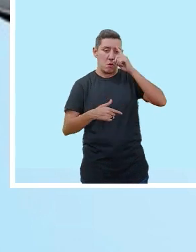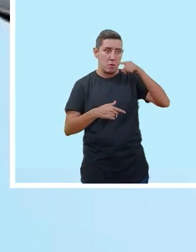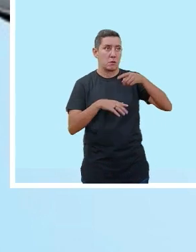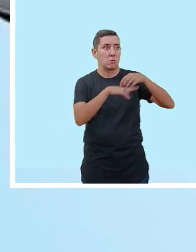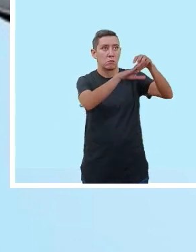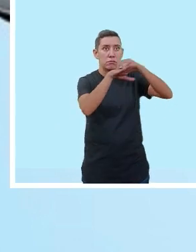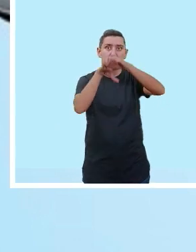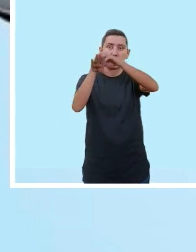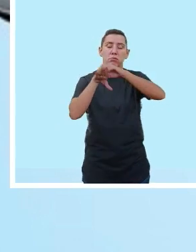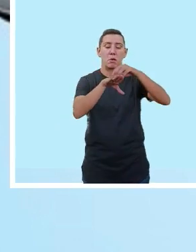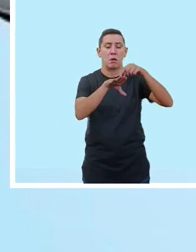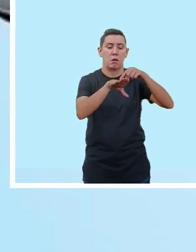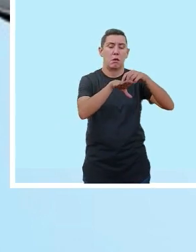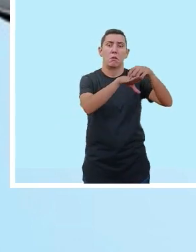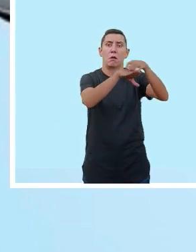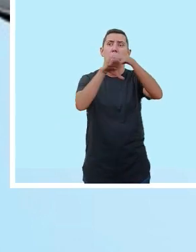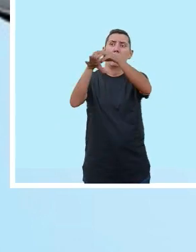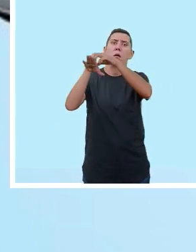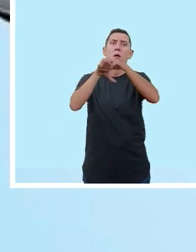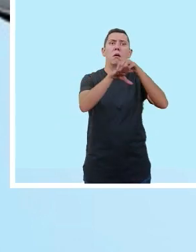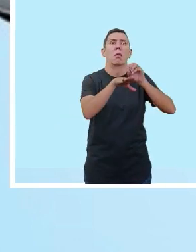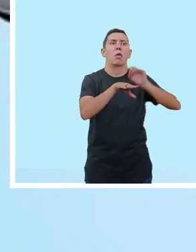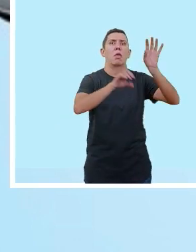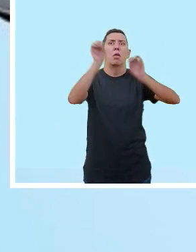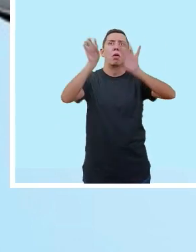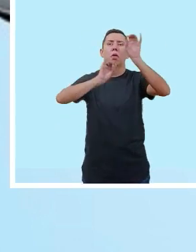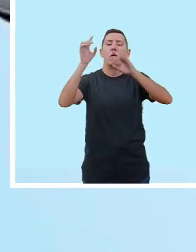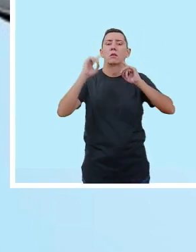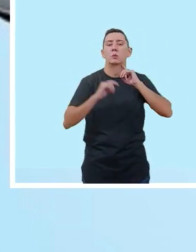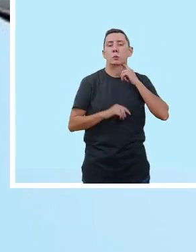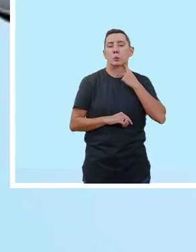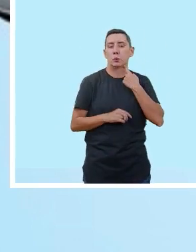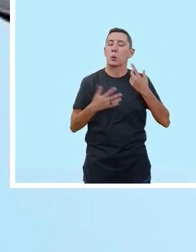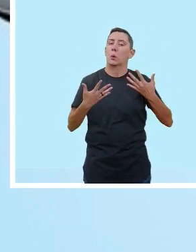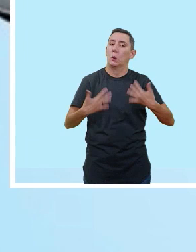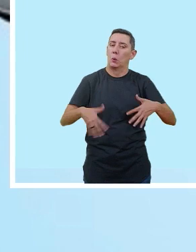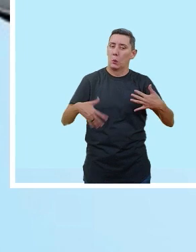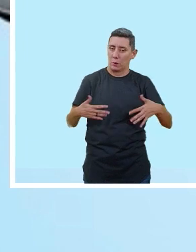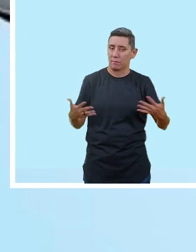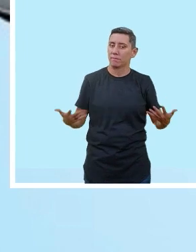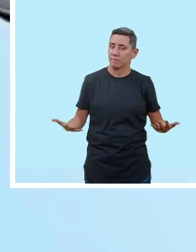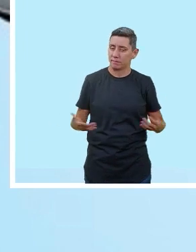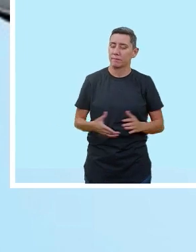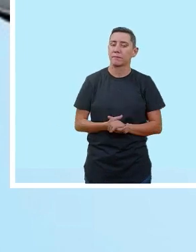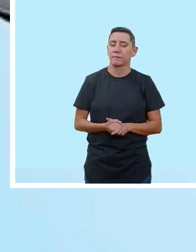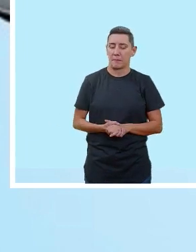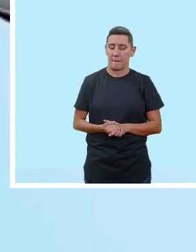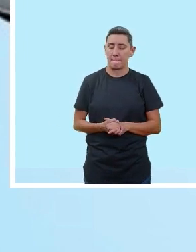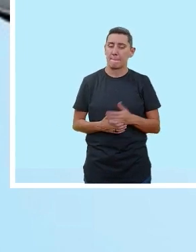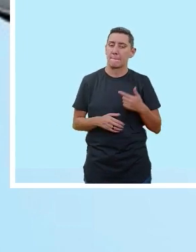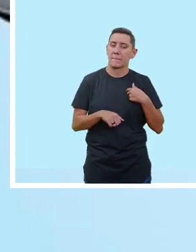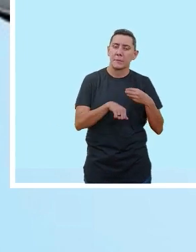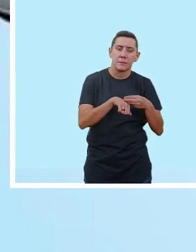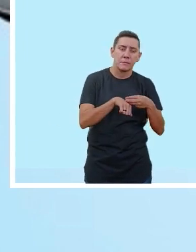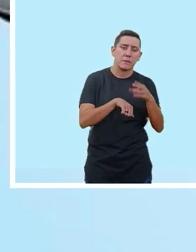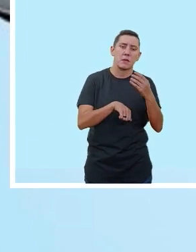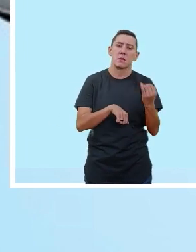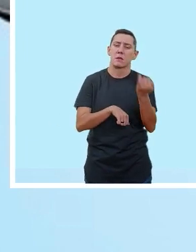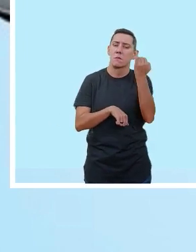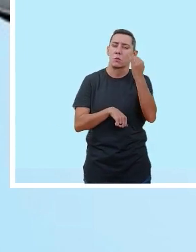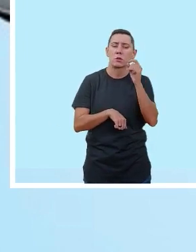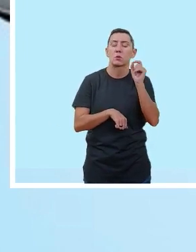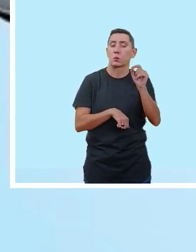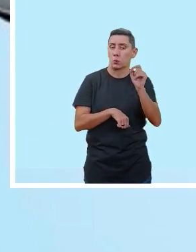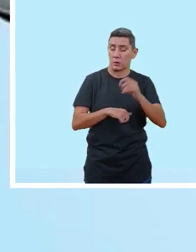efeito estufa. Então, isso é só para a gente entender de onde vem. Então, qual é a mensagem importante desse tópico? É